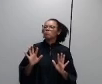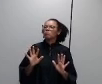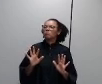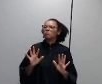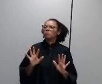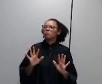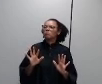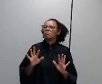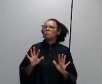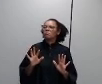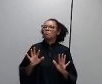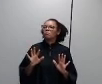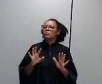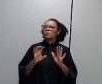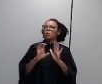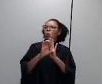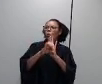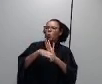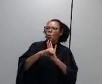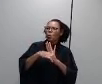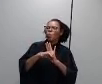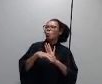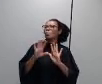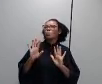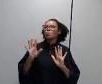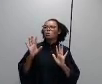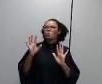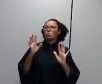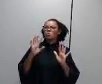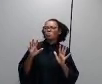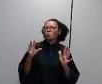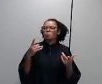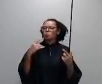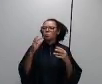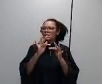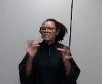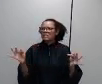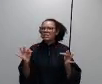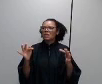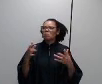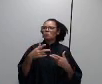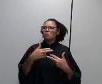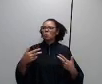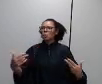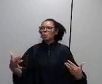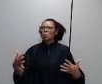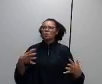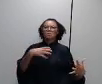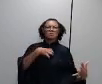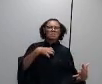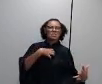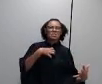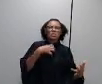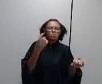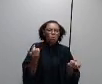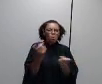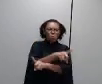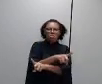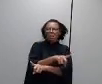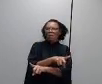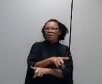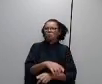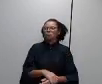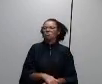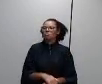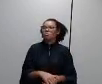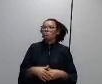concurso aparente a de disposições e sentido antagônico a é mas